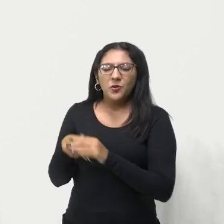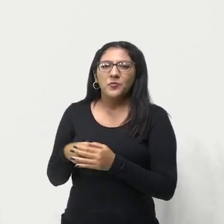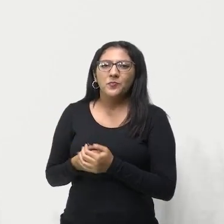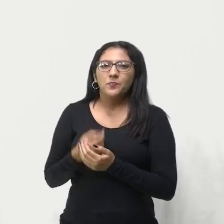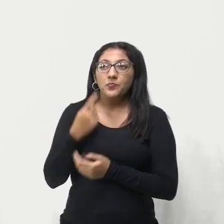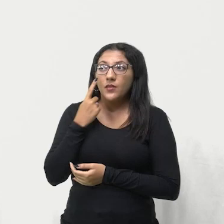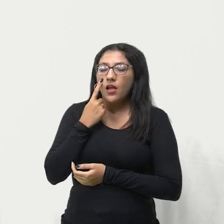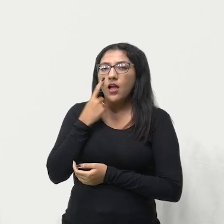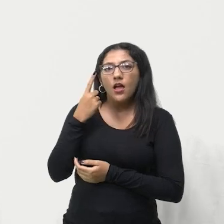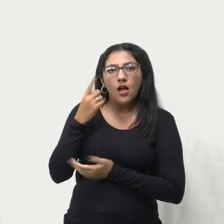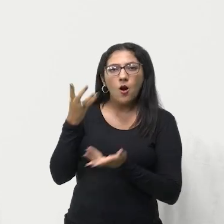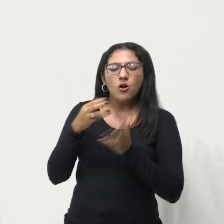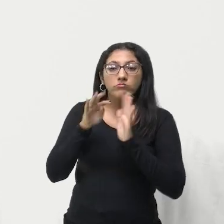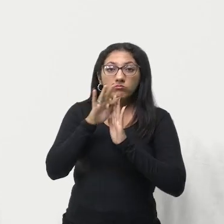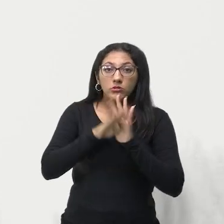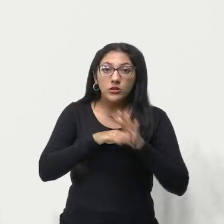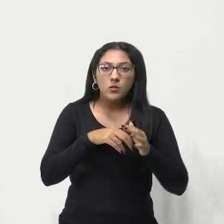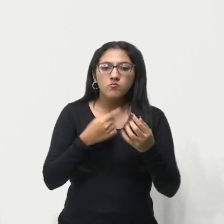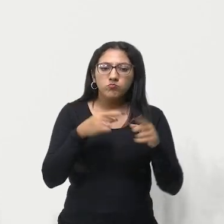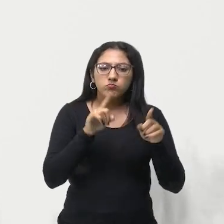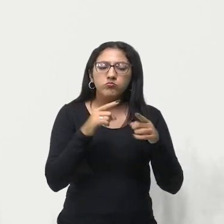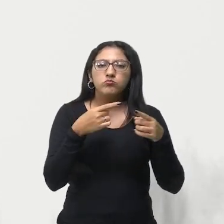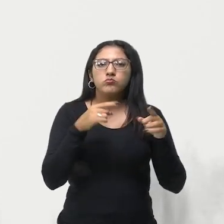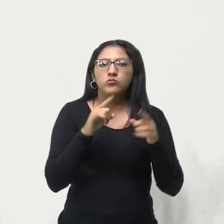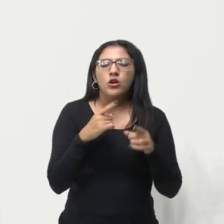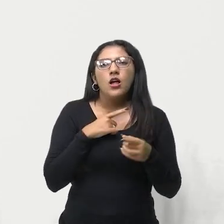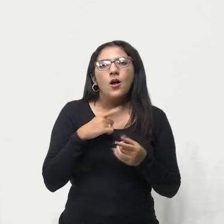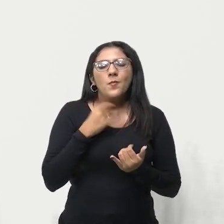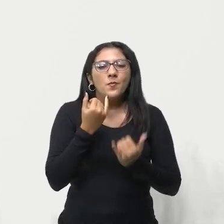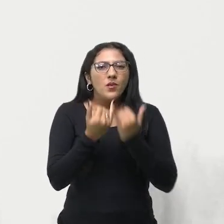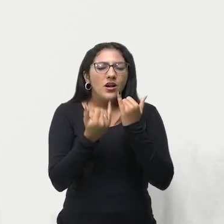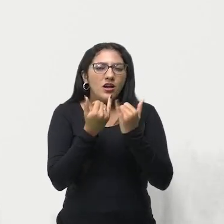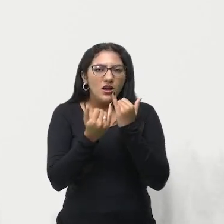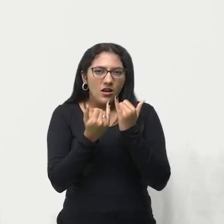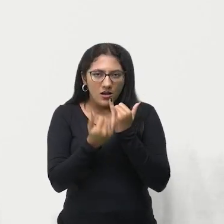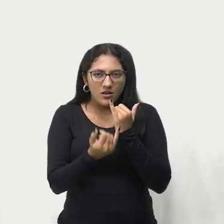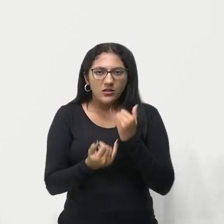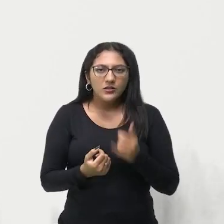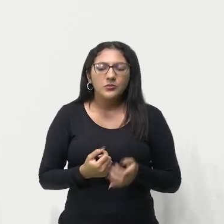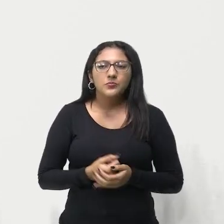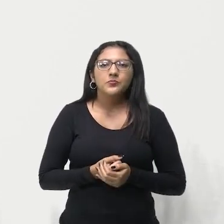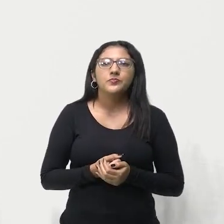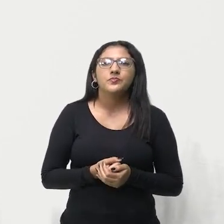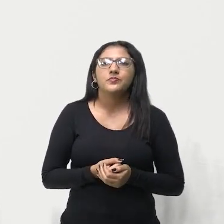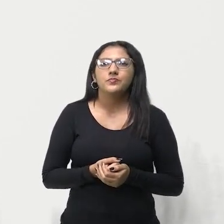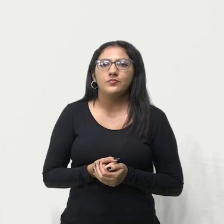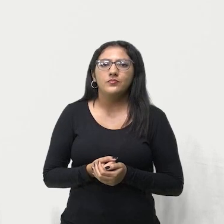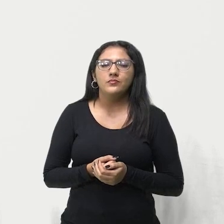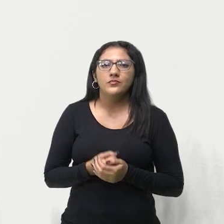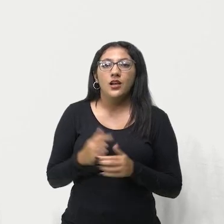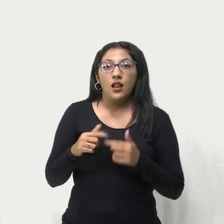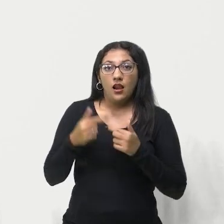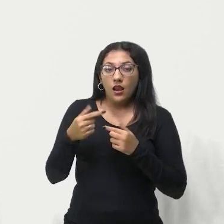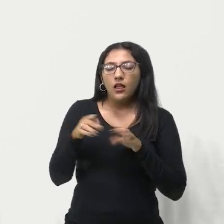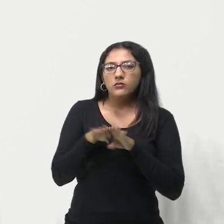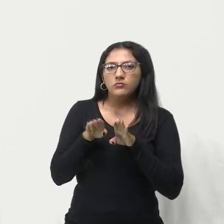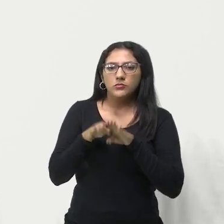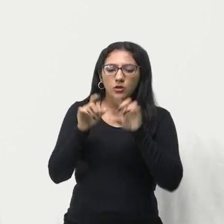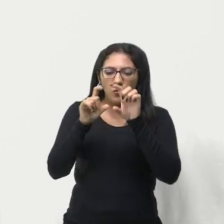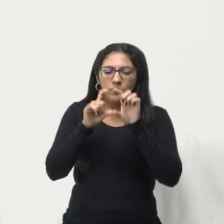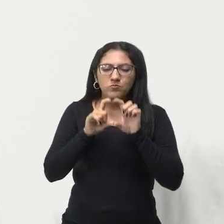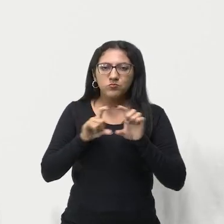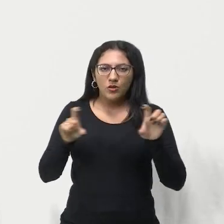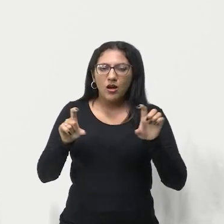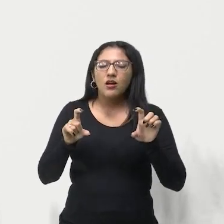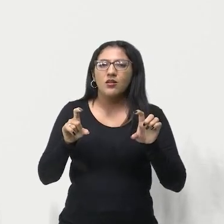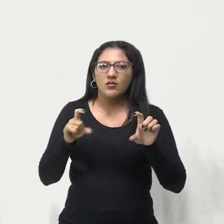o eu lírico, também buscou enxergar essa semelhança e colocou na música. E aí, para além disso, ele segue, né? A música